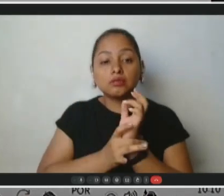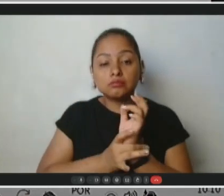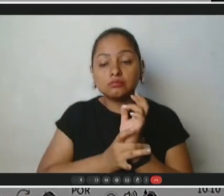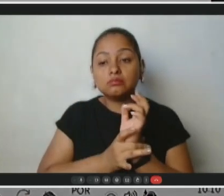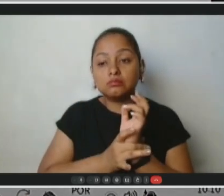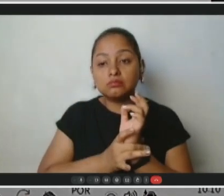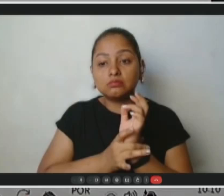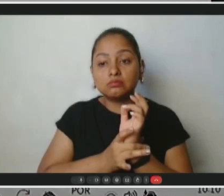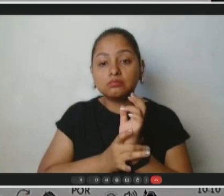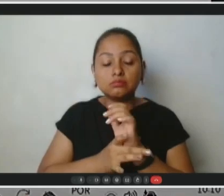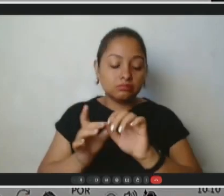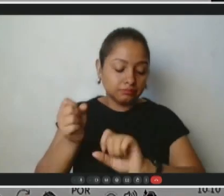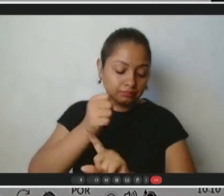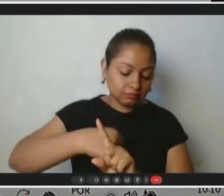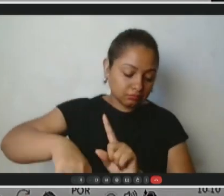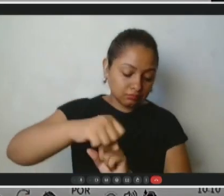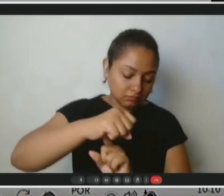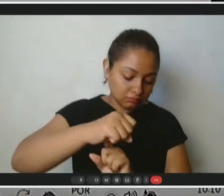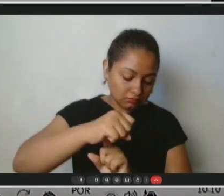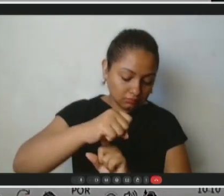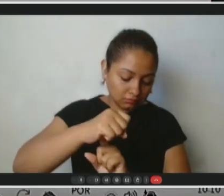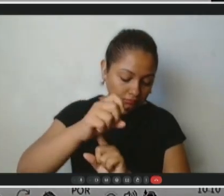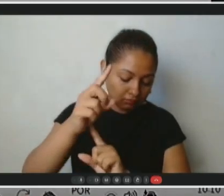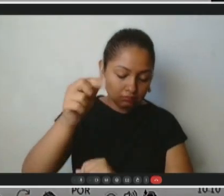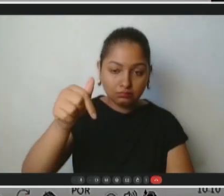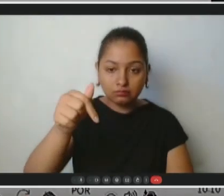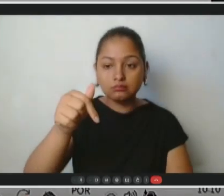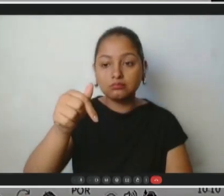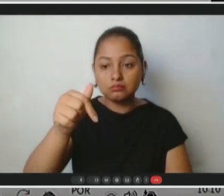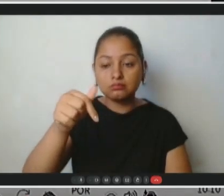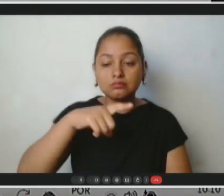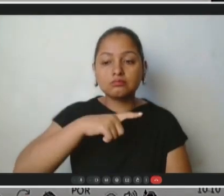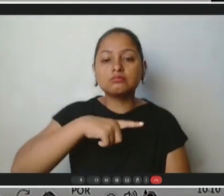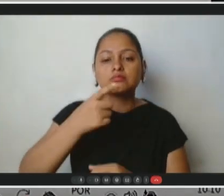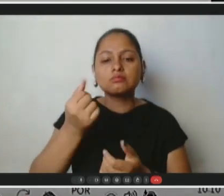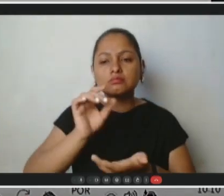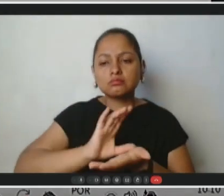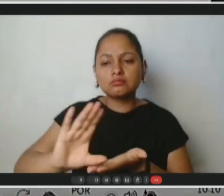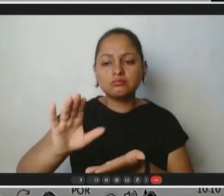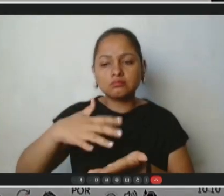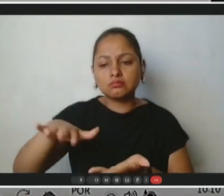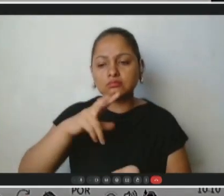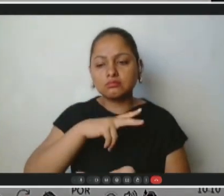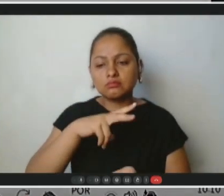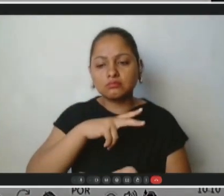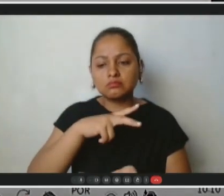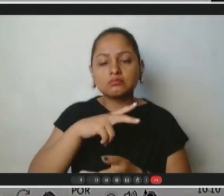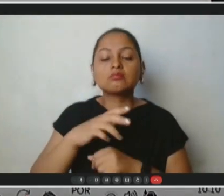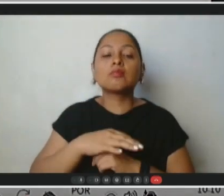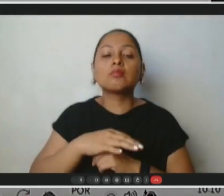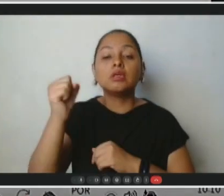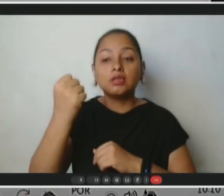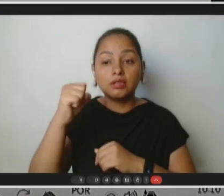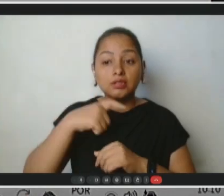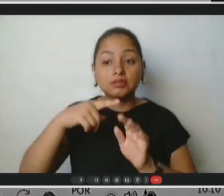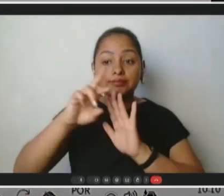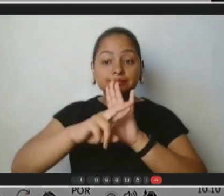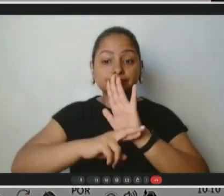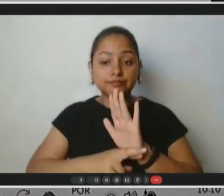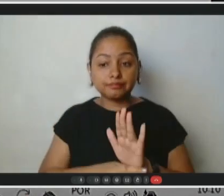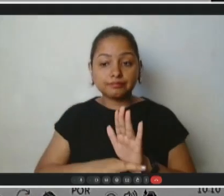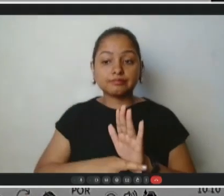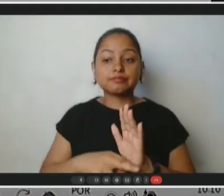social. Sétimo, destinação de recursos públicos ao setor privado. Oitavo, normas relativas à execução